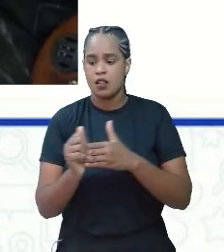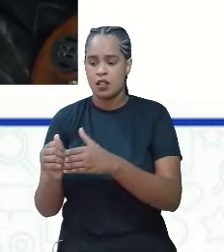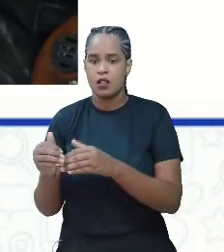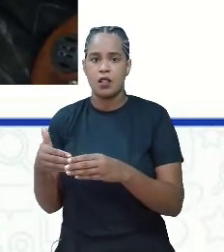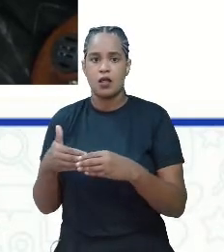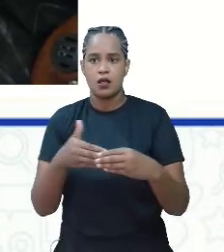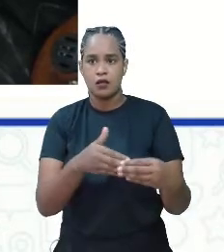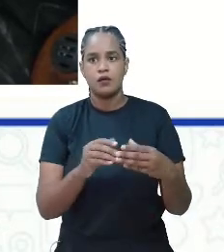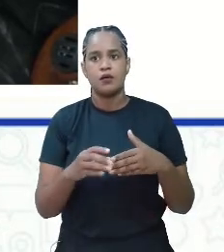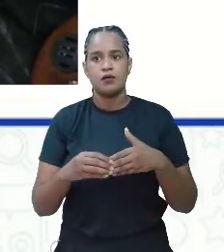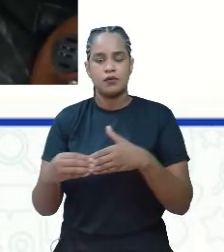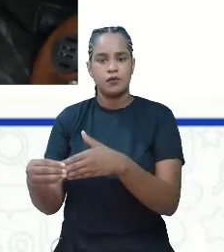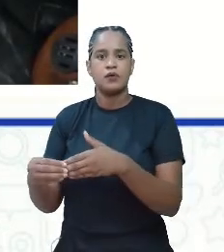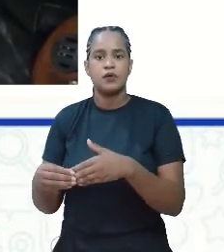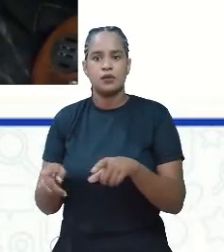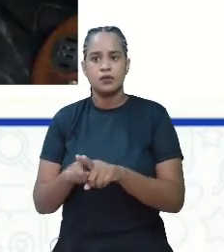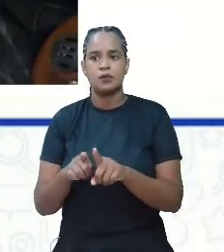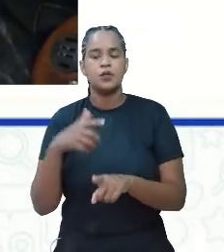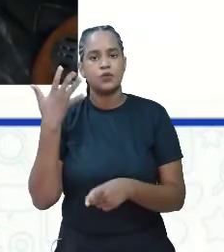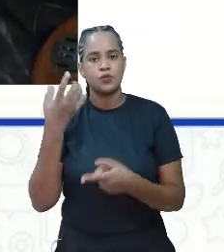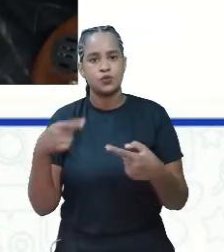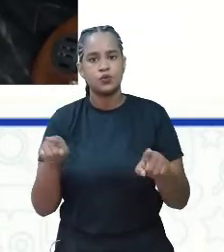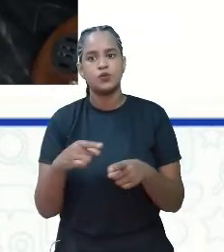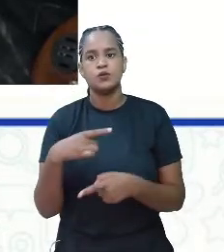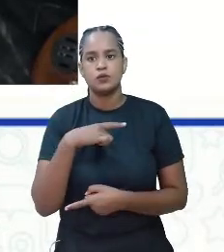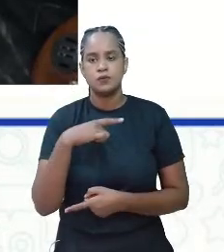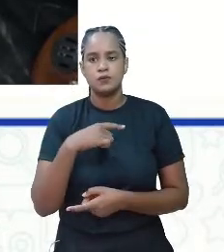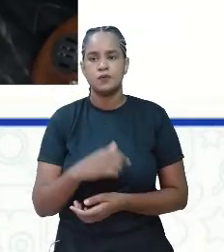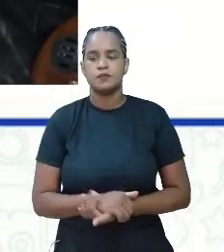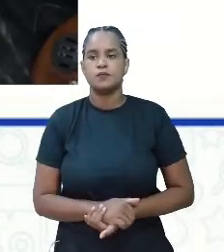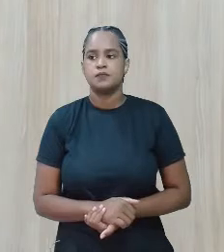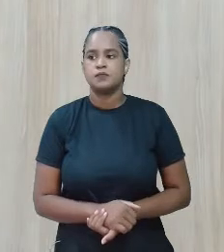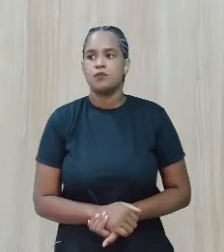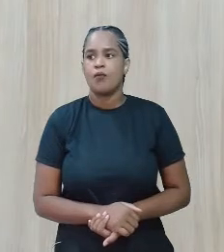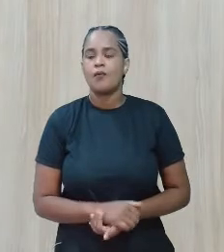O aprendizado musical. E falando em música,